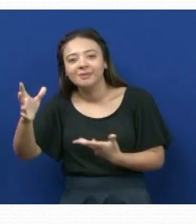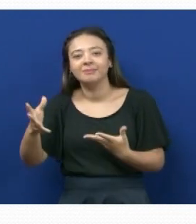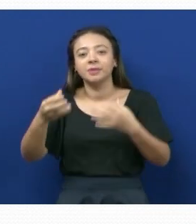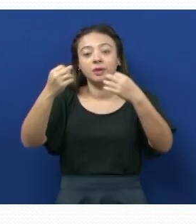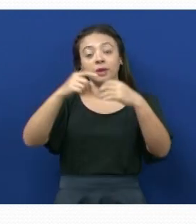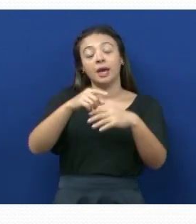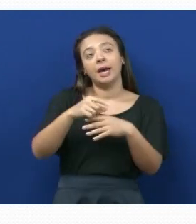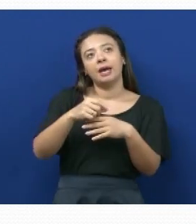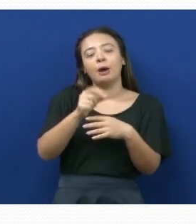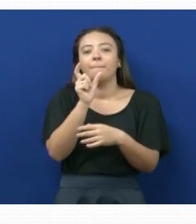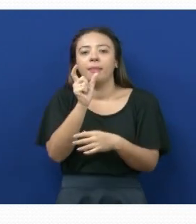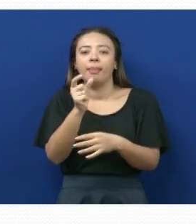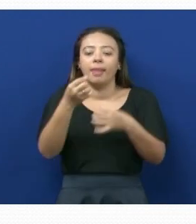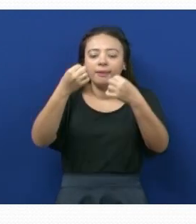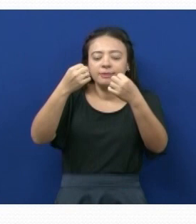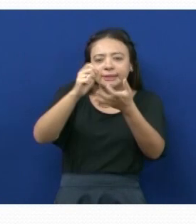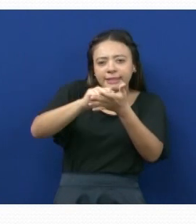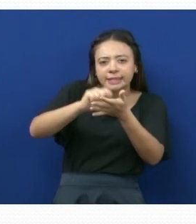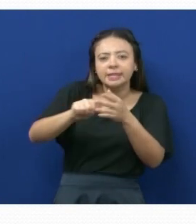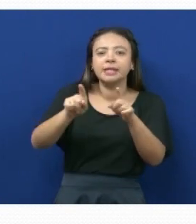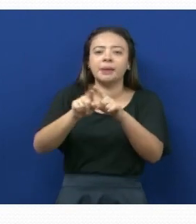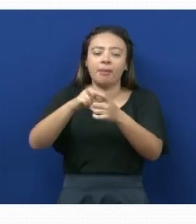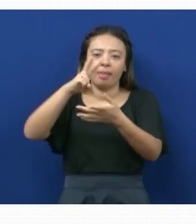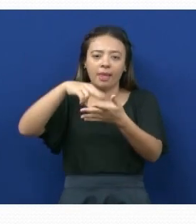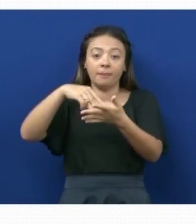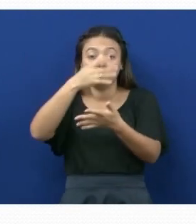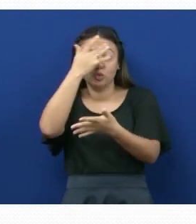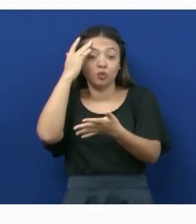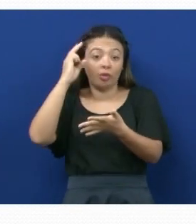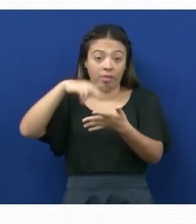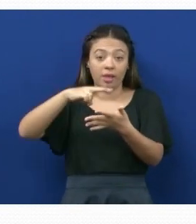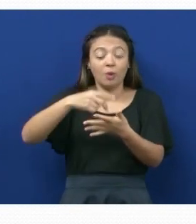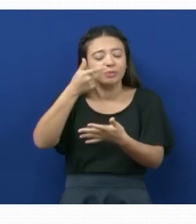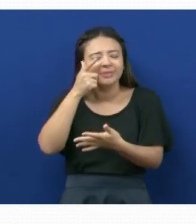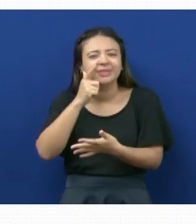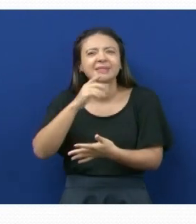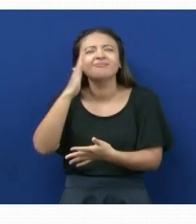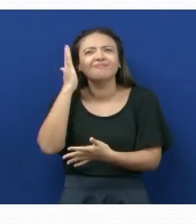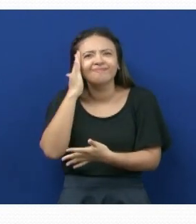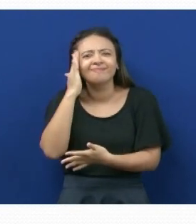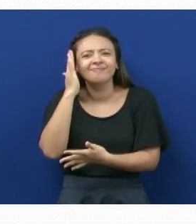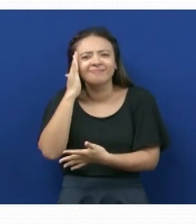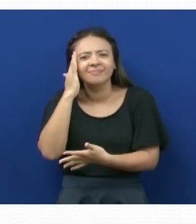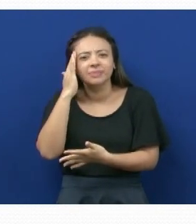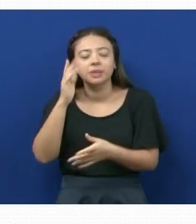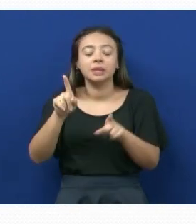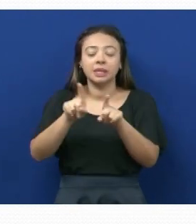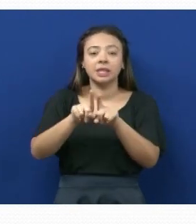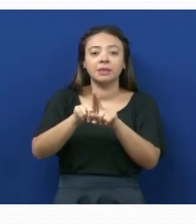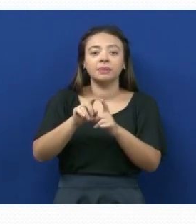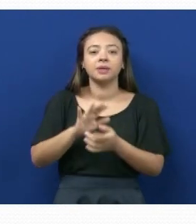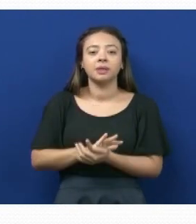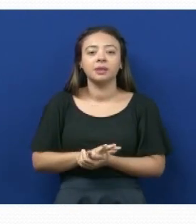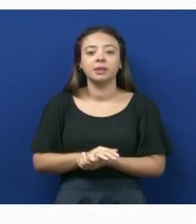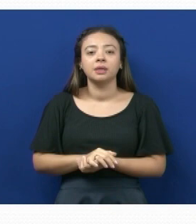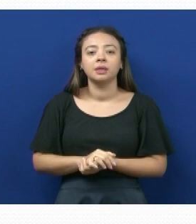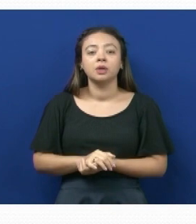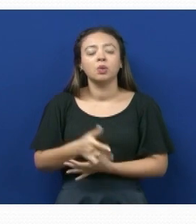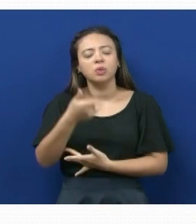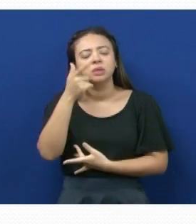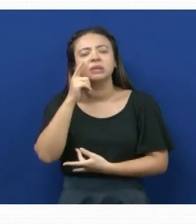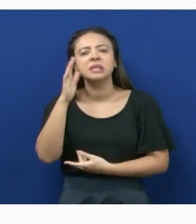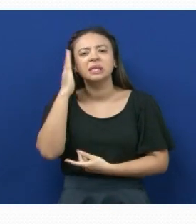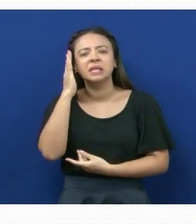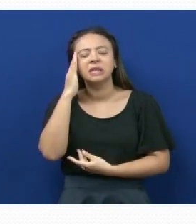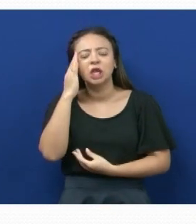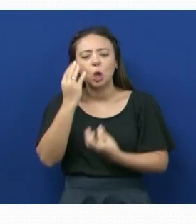ditas, para que a pessoa que vai ler possa compreender e definir de onde aquela pessoa está falando, qual é